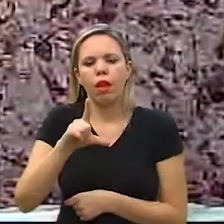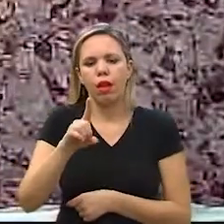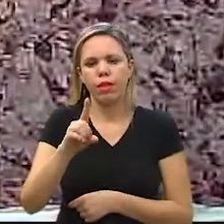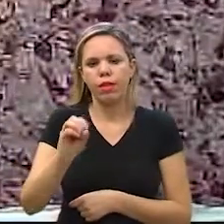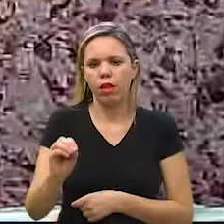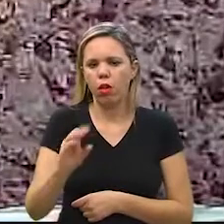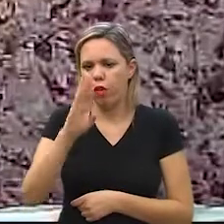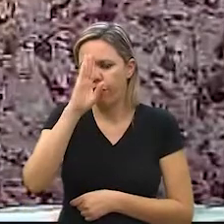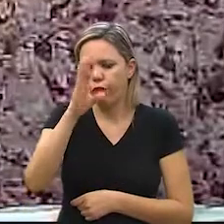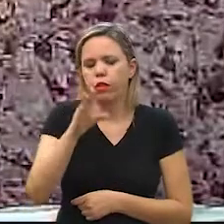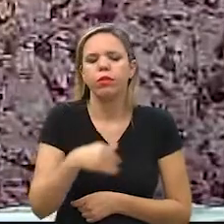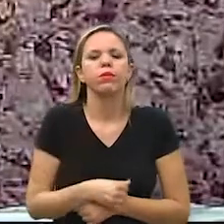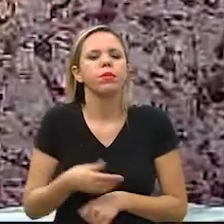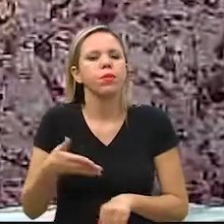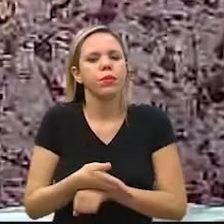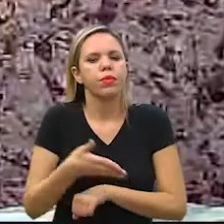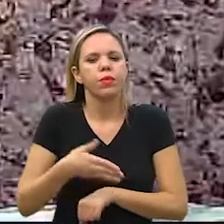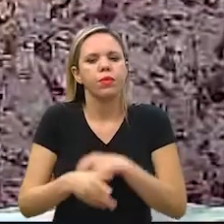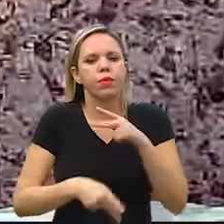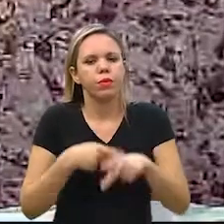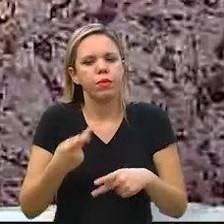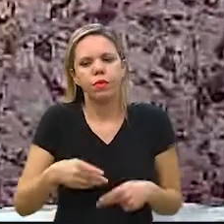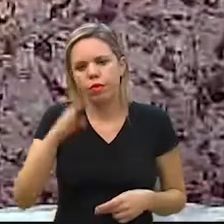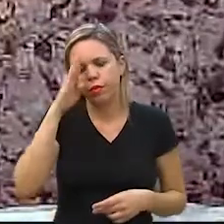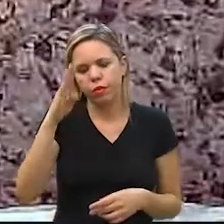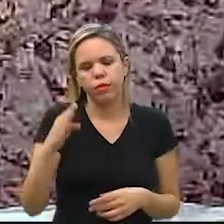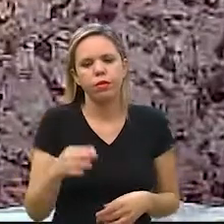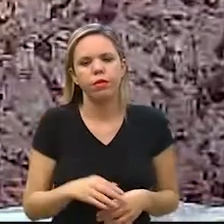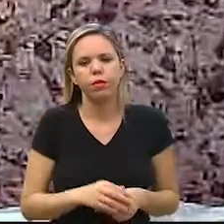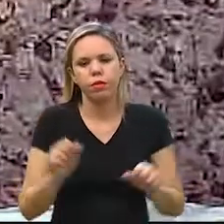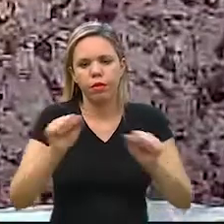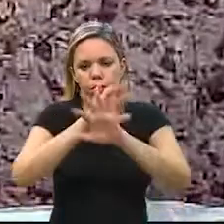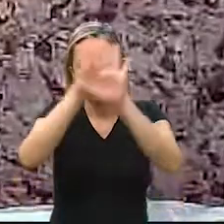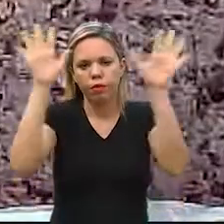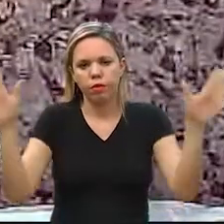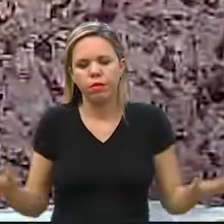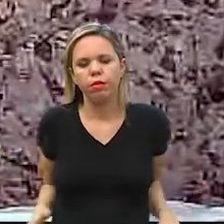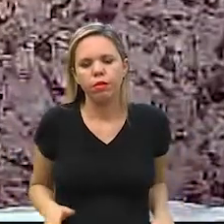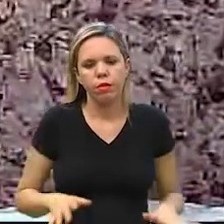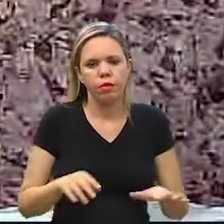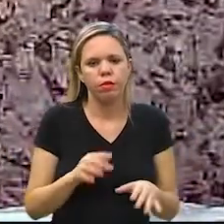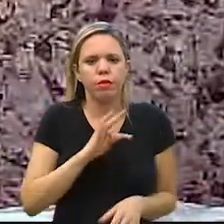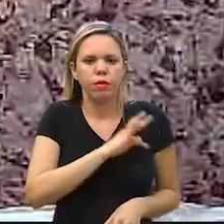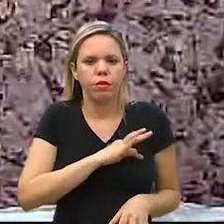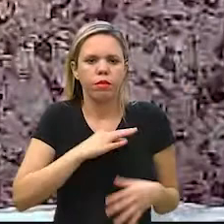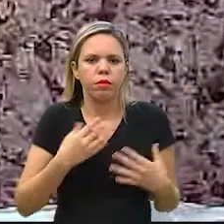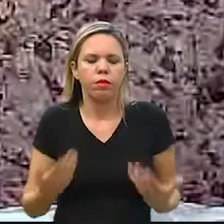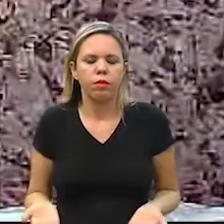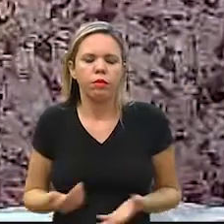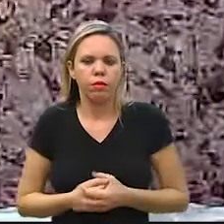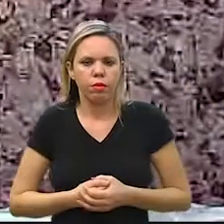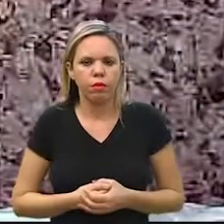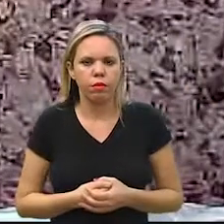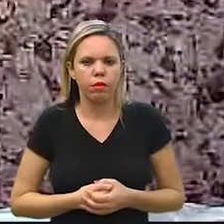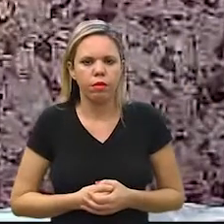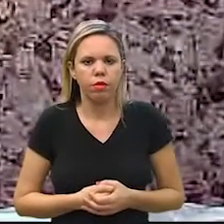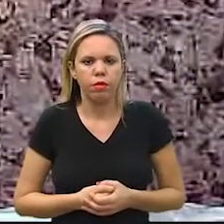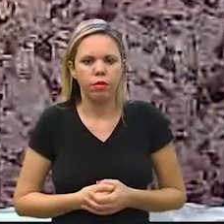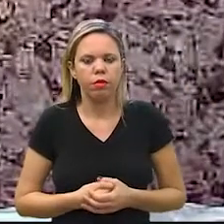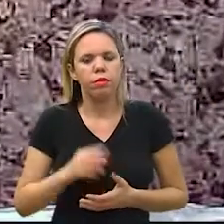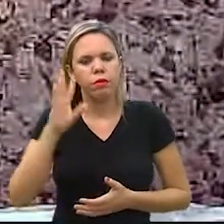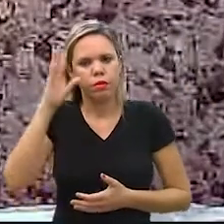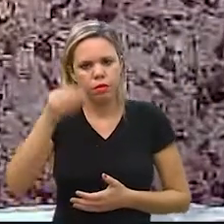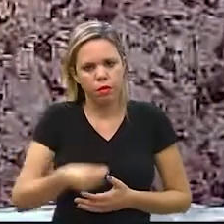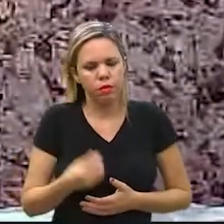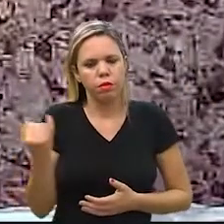é fundamental a participação da população, é fundamental a transparência, mas ele é mais técnica. Mas eu entendo